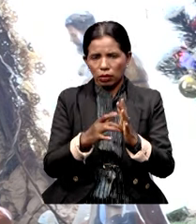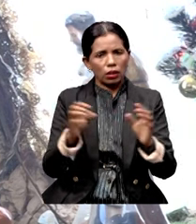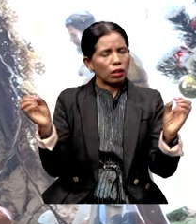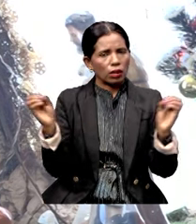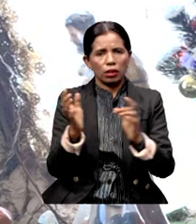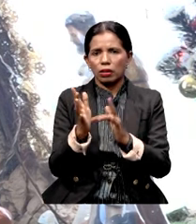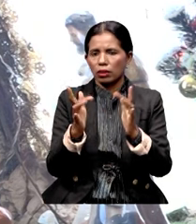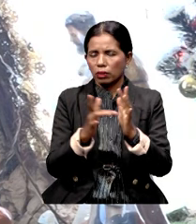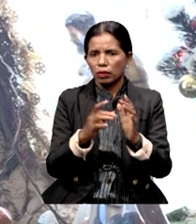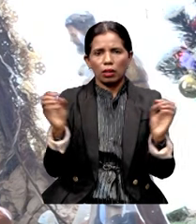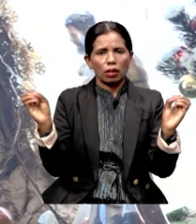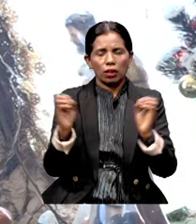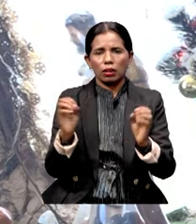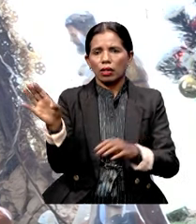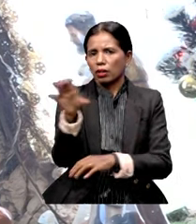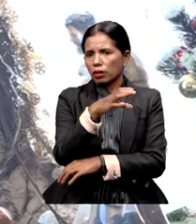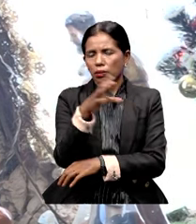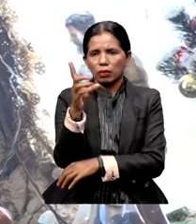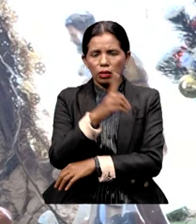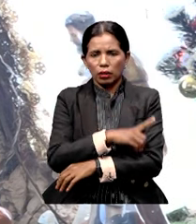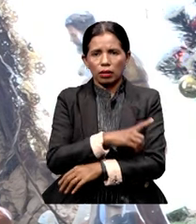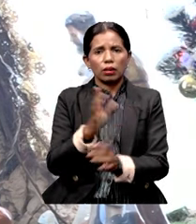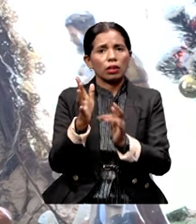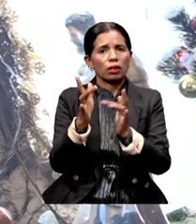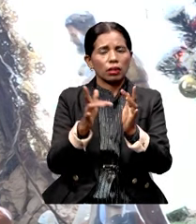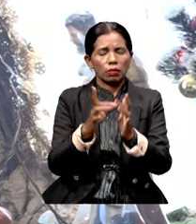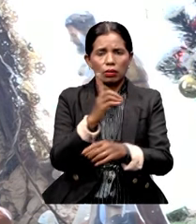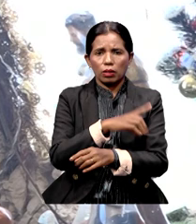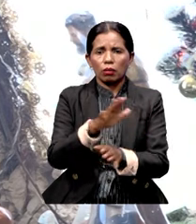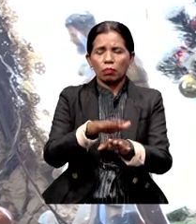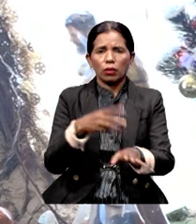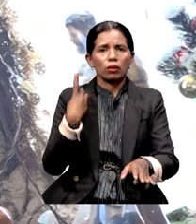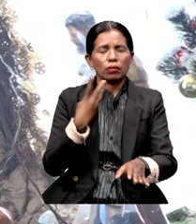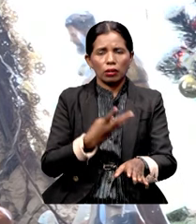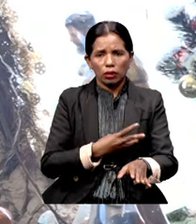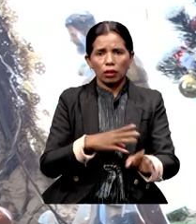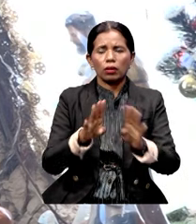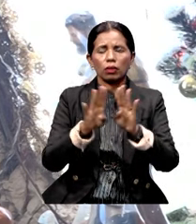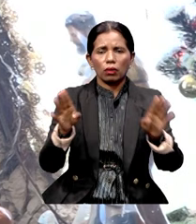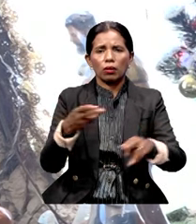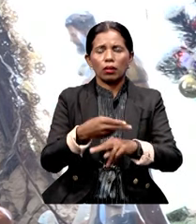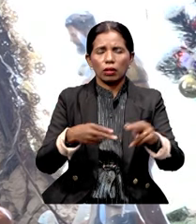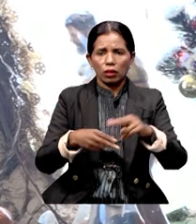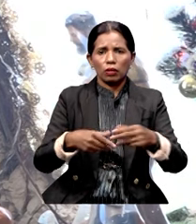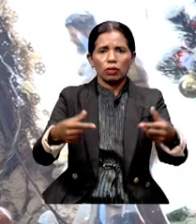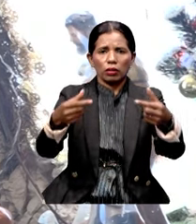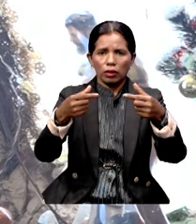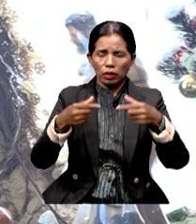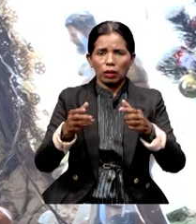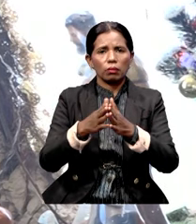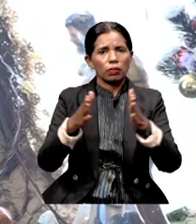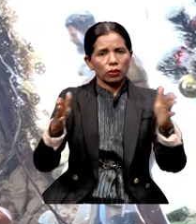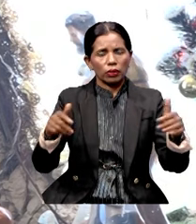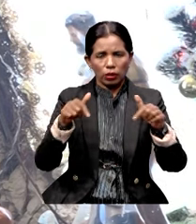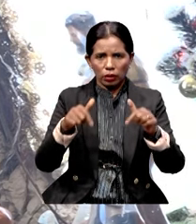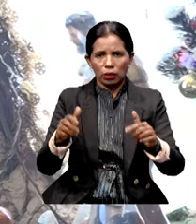ija natal. Natal convida ita atu loca liman horisimo presente bot idanei.